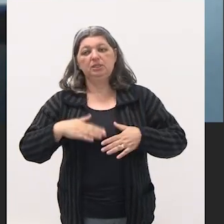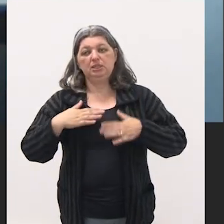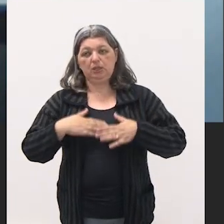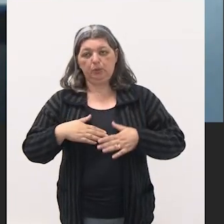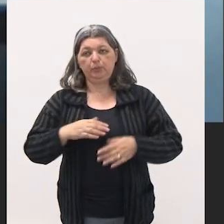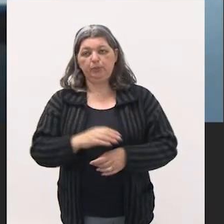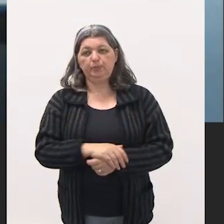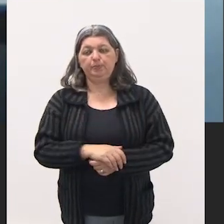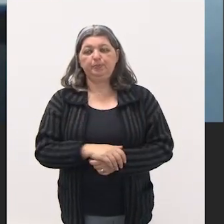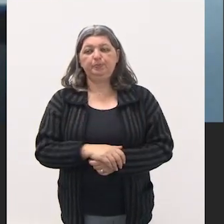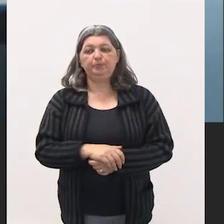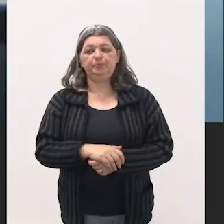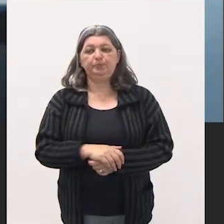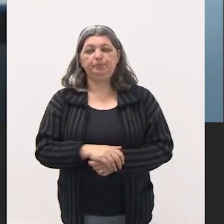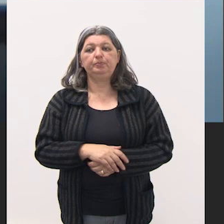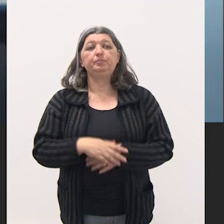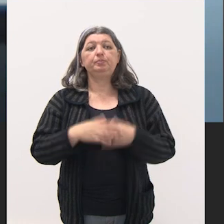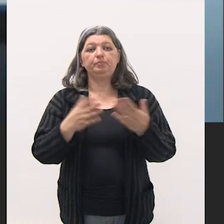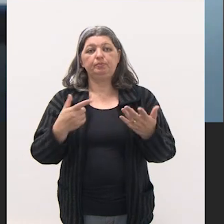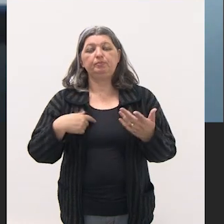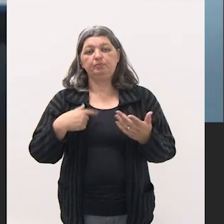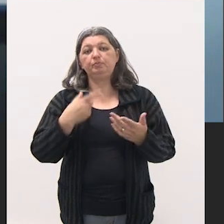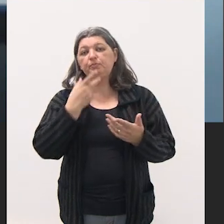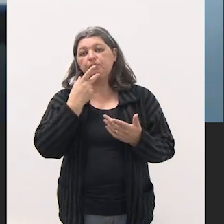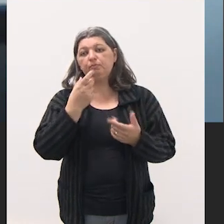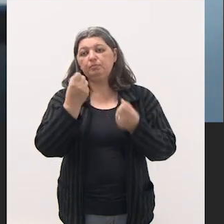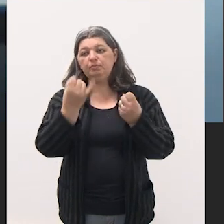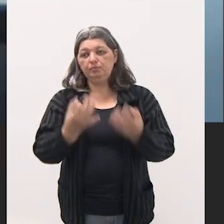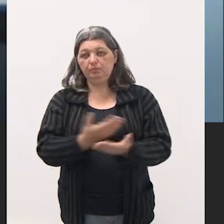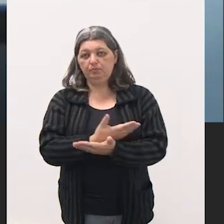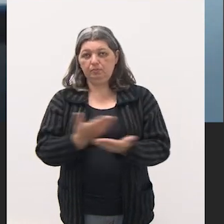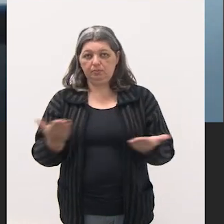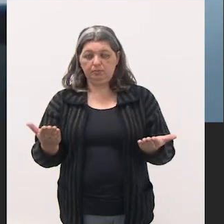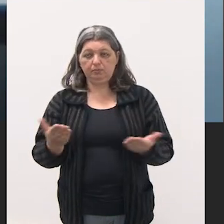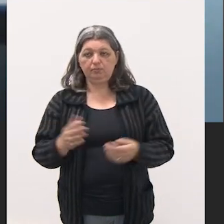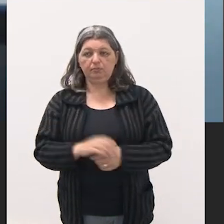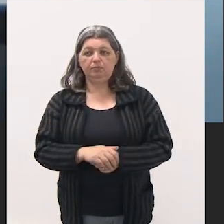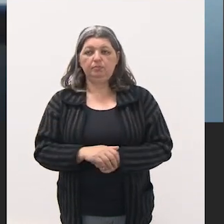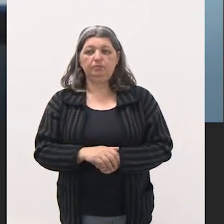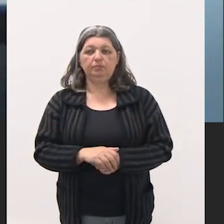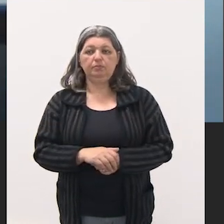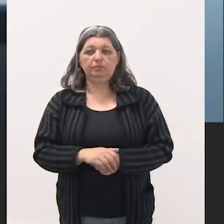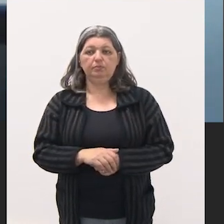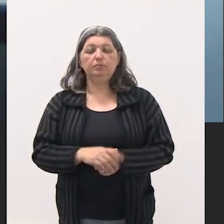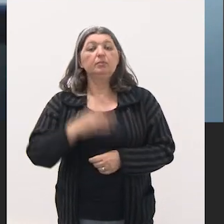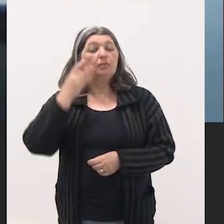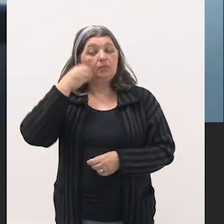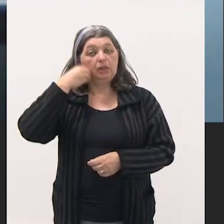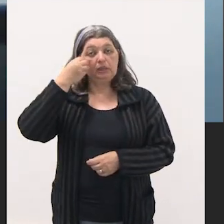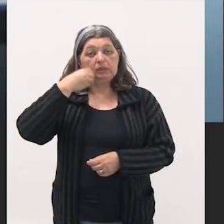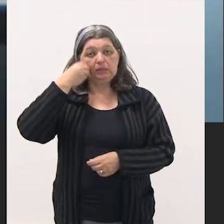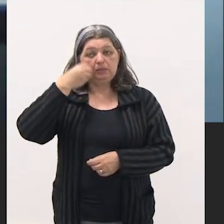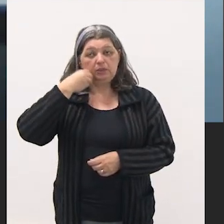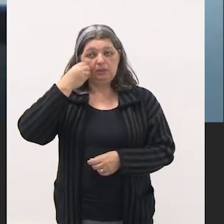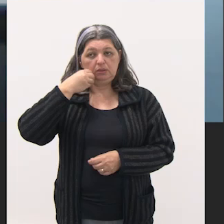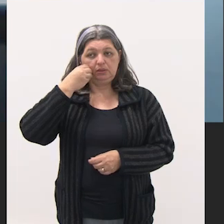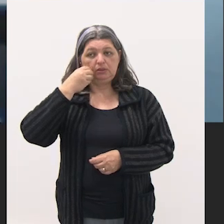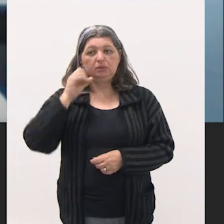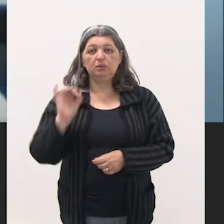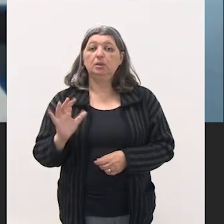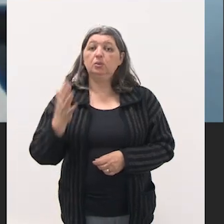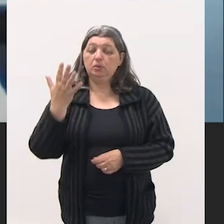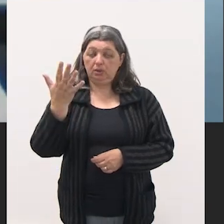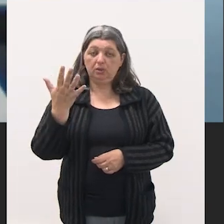fortalecida. Então, eu queria dizer isso para vocês, que essa experiência que